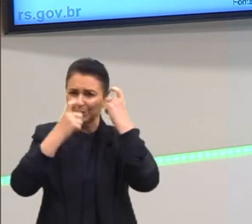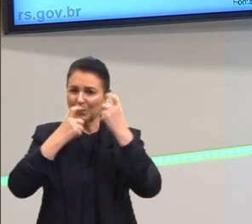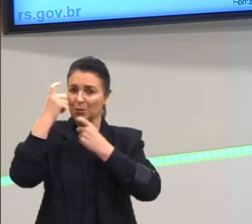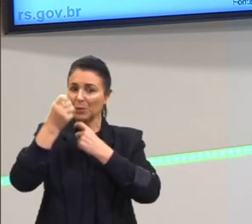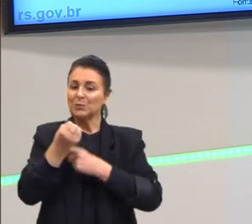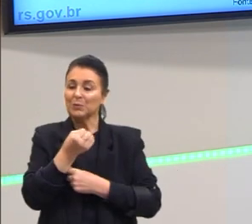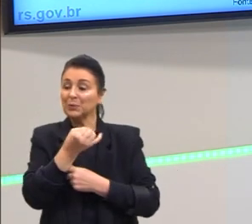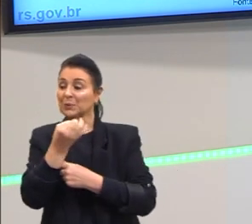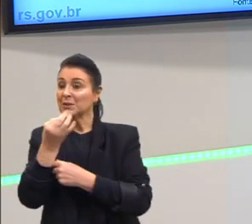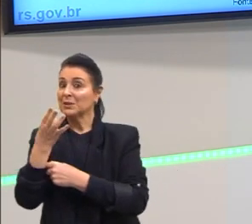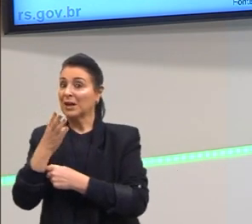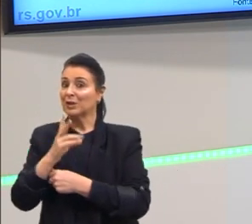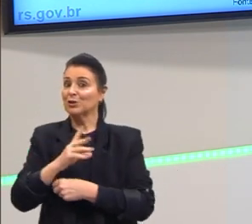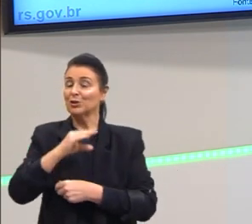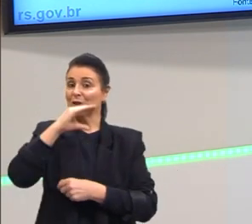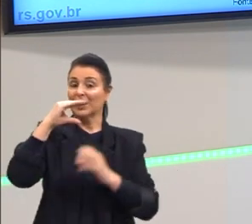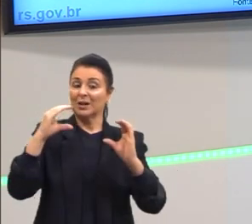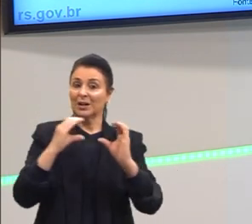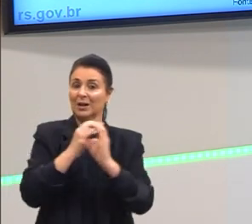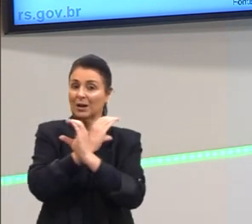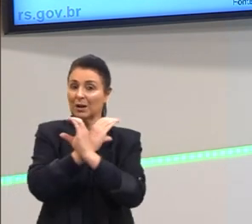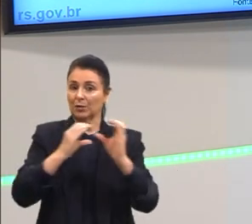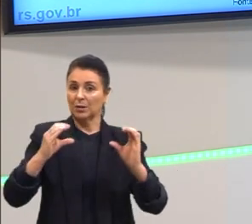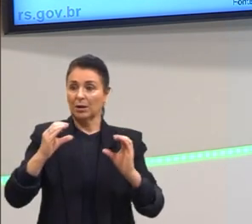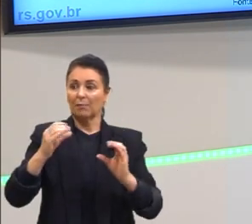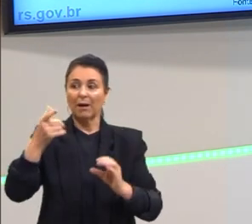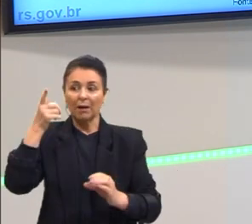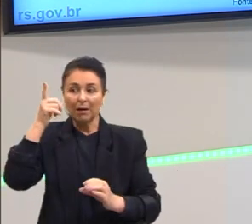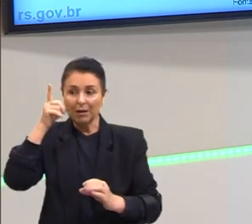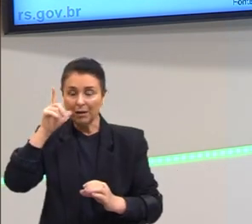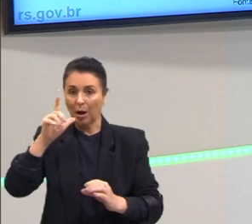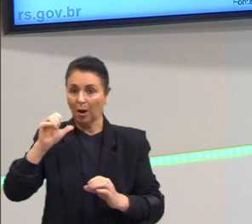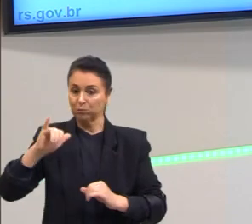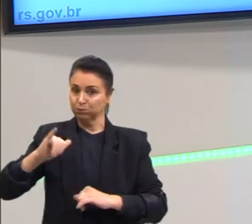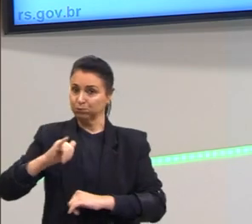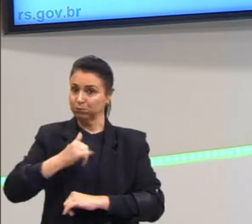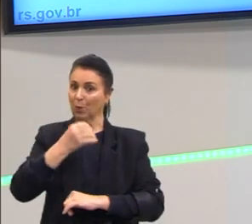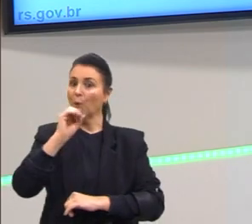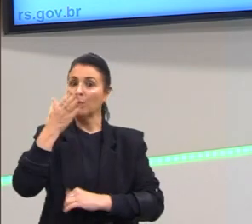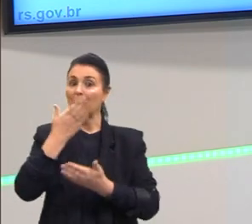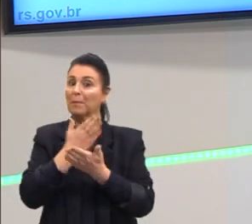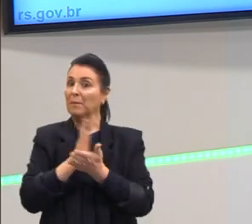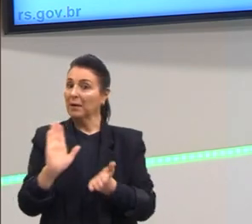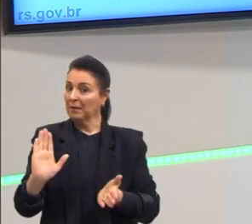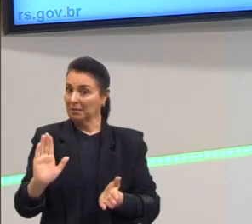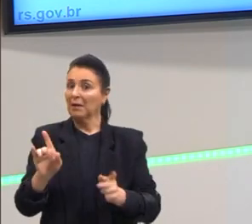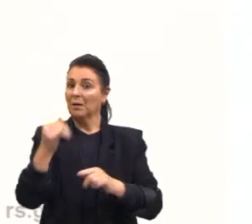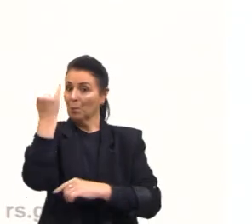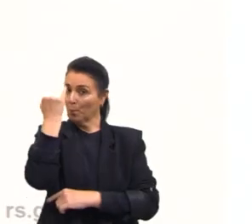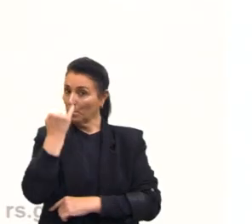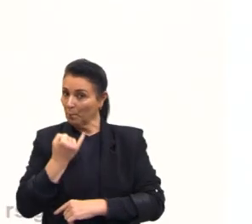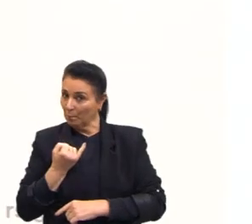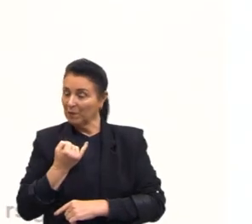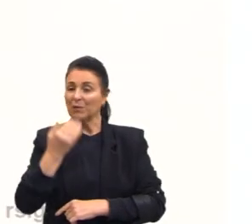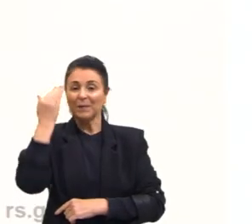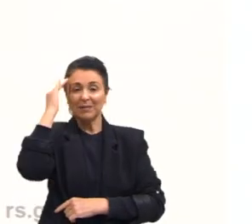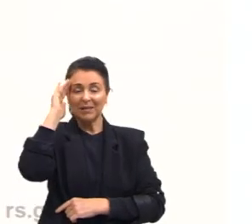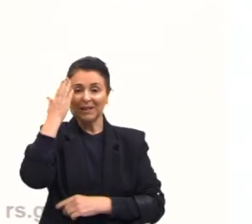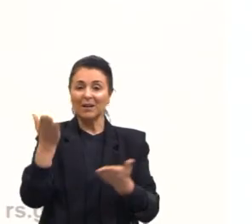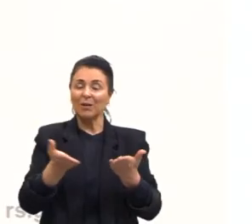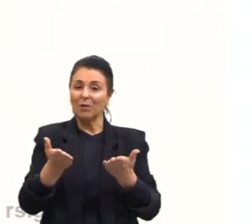consumo de calorias seja para ganho ou para perda de peso vamos entender como que isso se aplica Nas